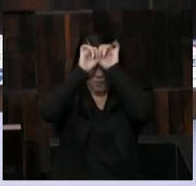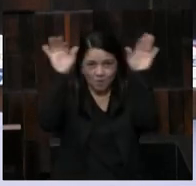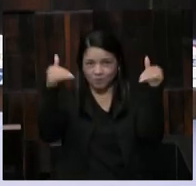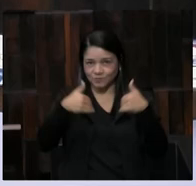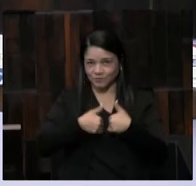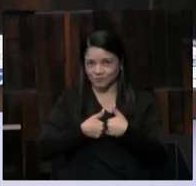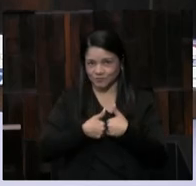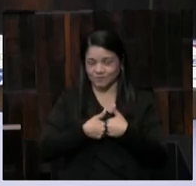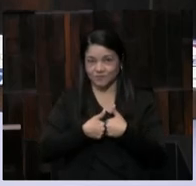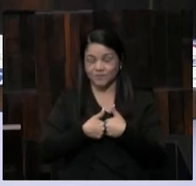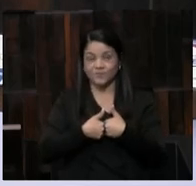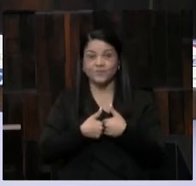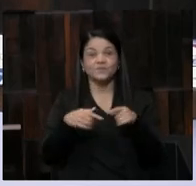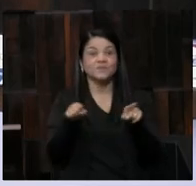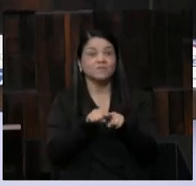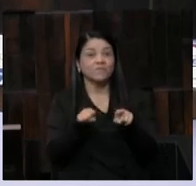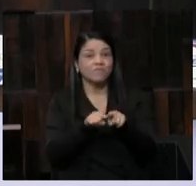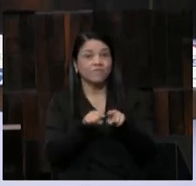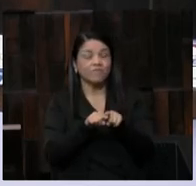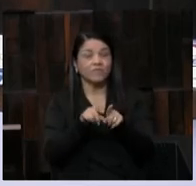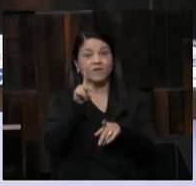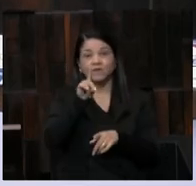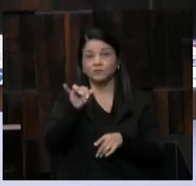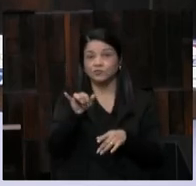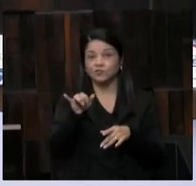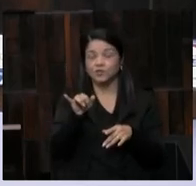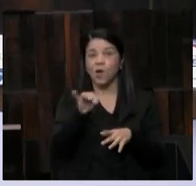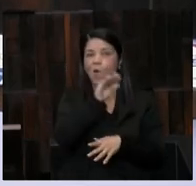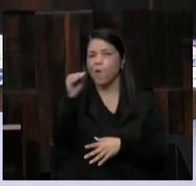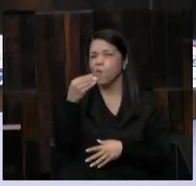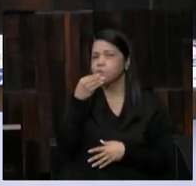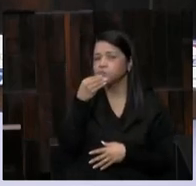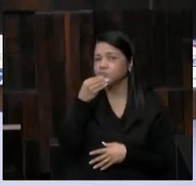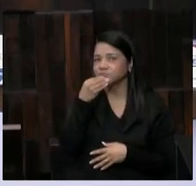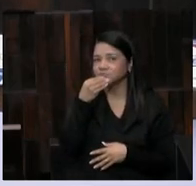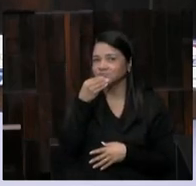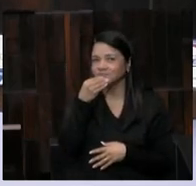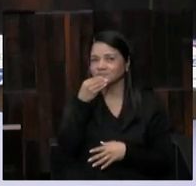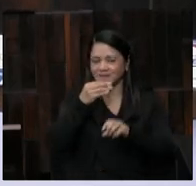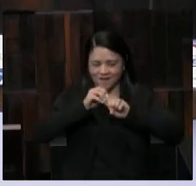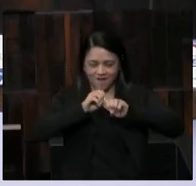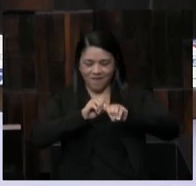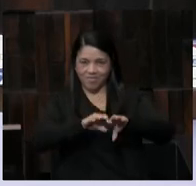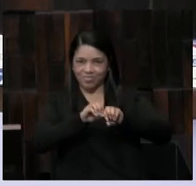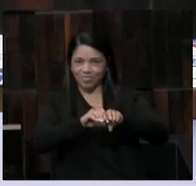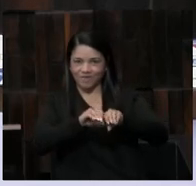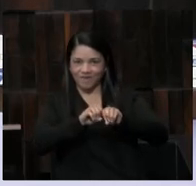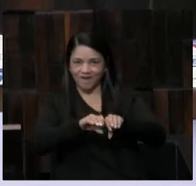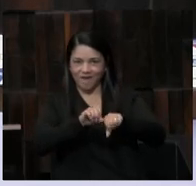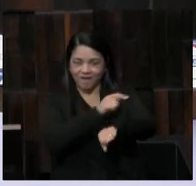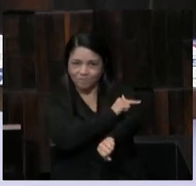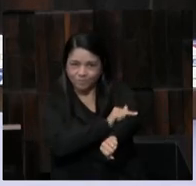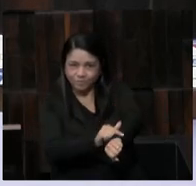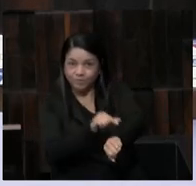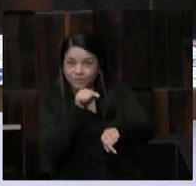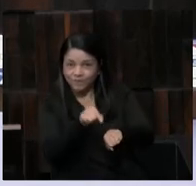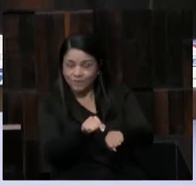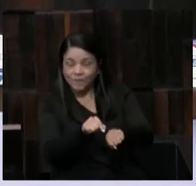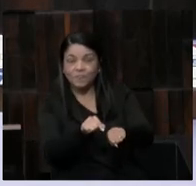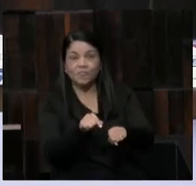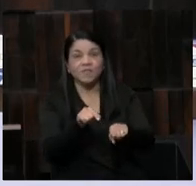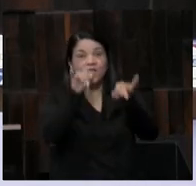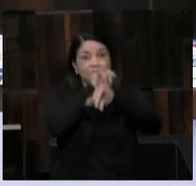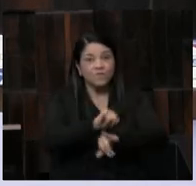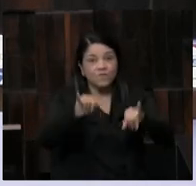autista. Além disso, o dia também é uma oportunidade para educar e informar o público em